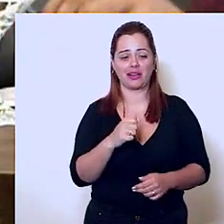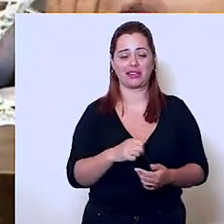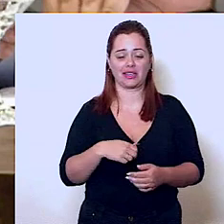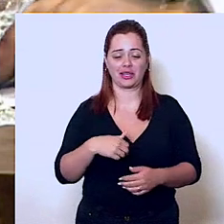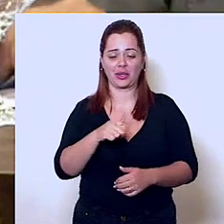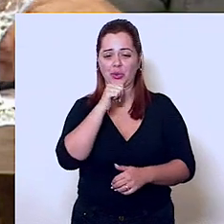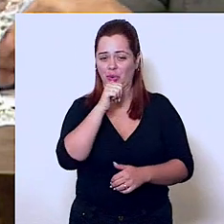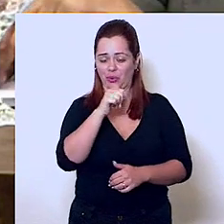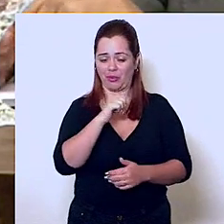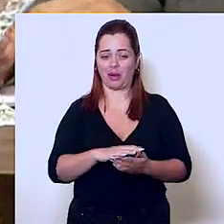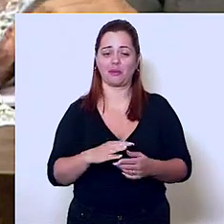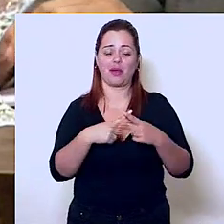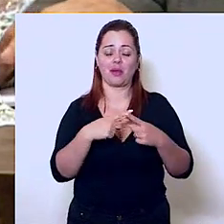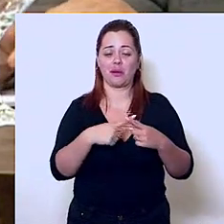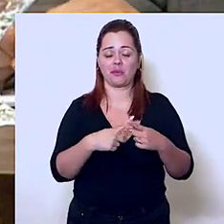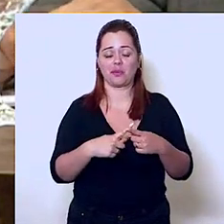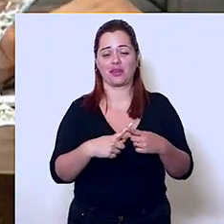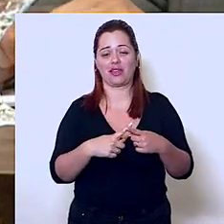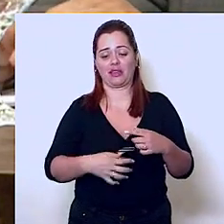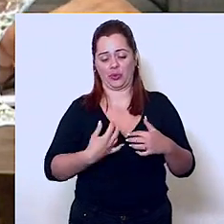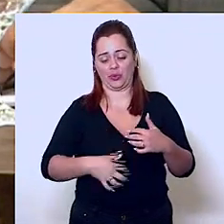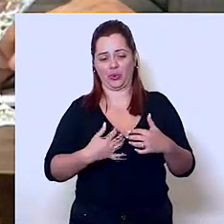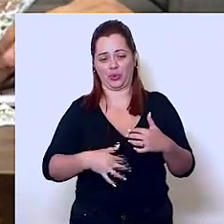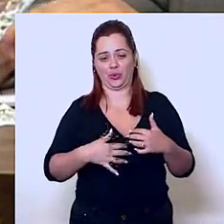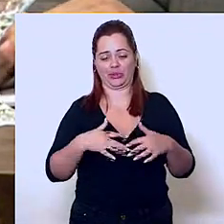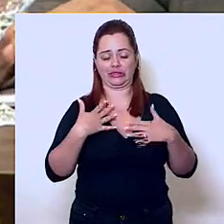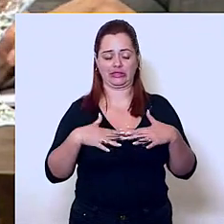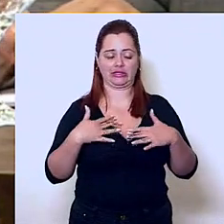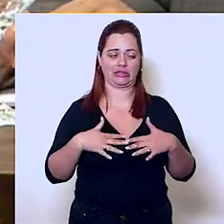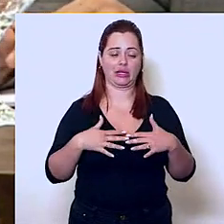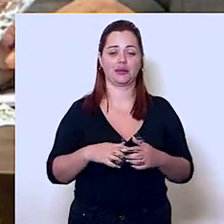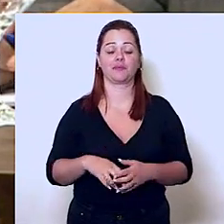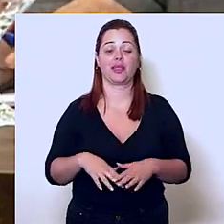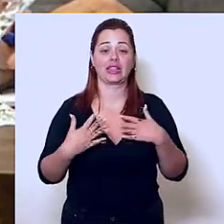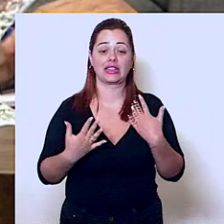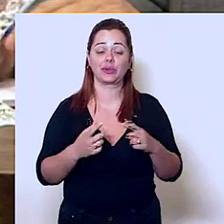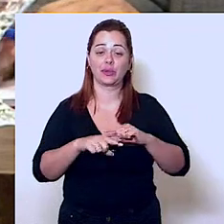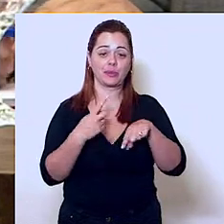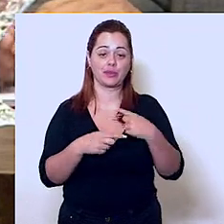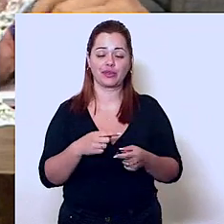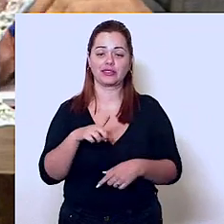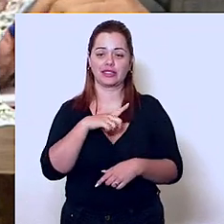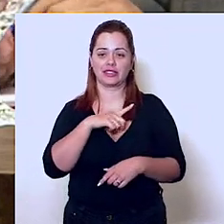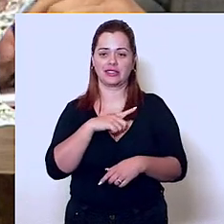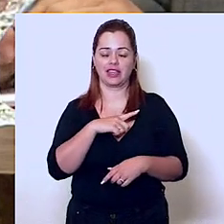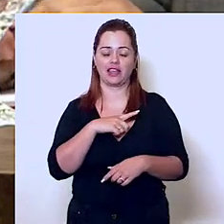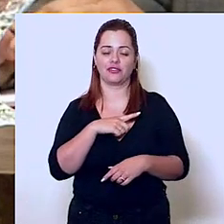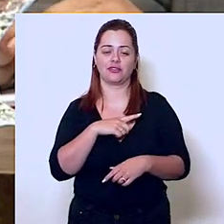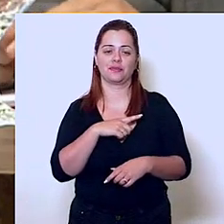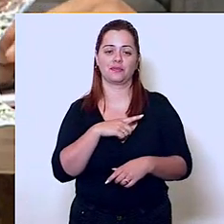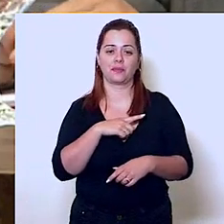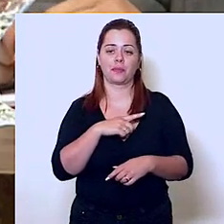o Alka-Seltzer e São Rizal da comitiva, né? E depois ele teve esse episódio marcante